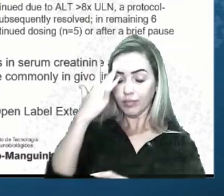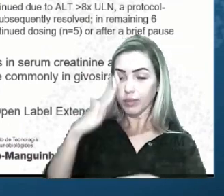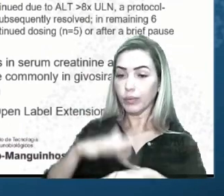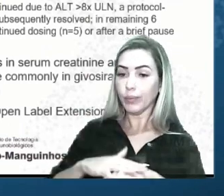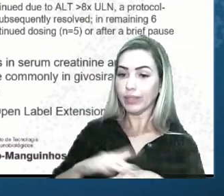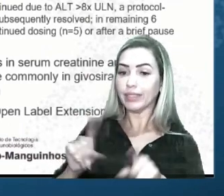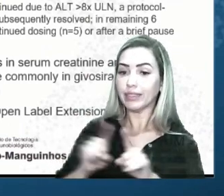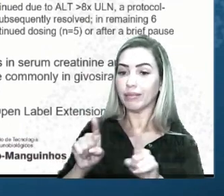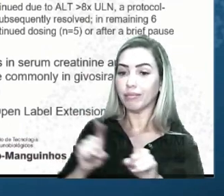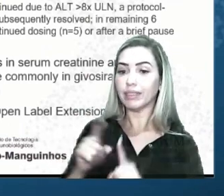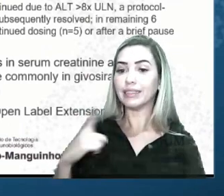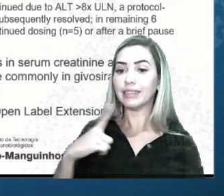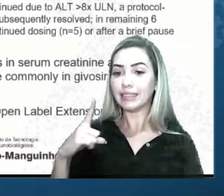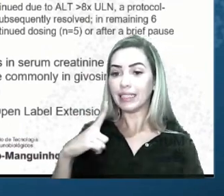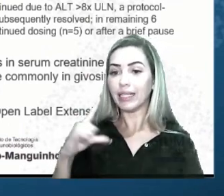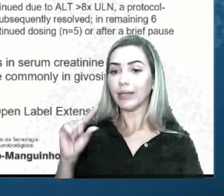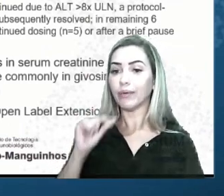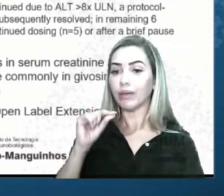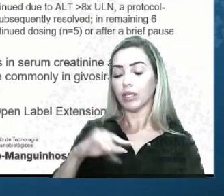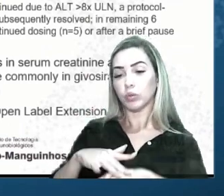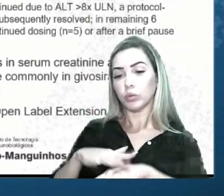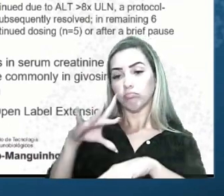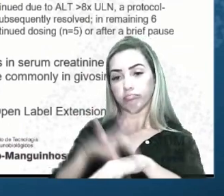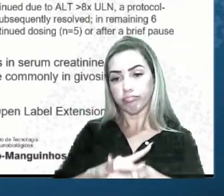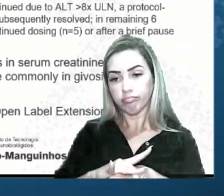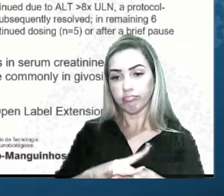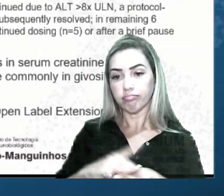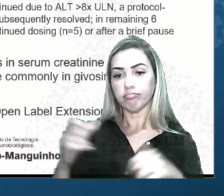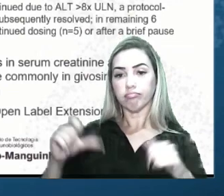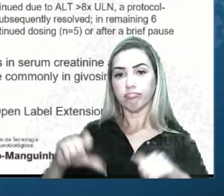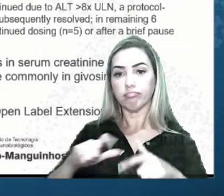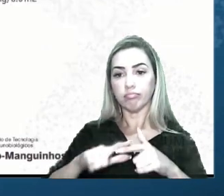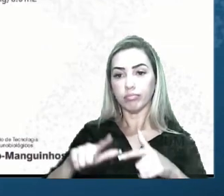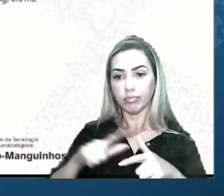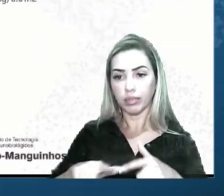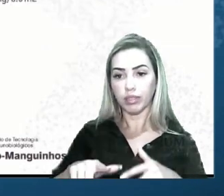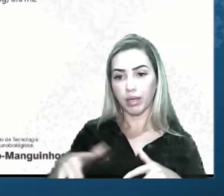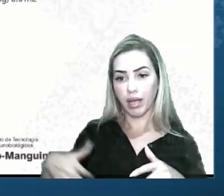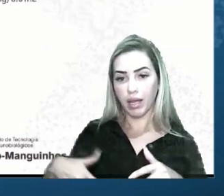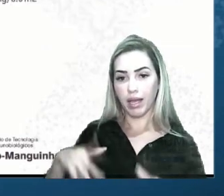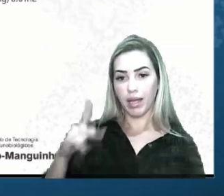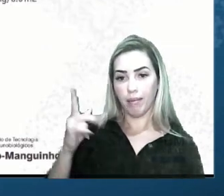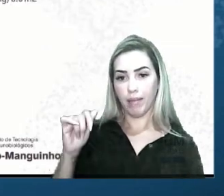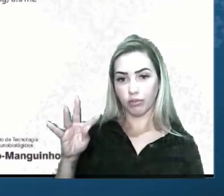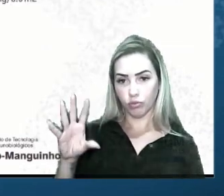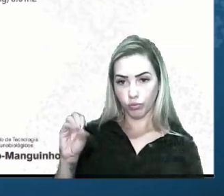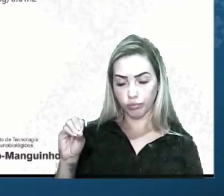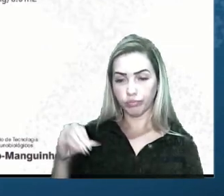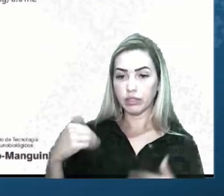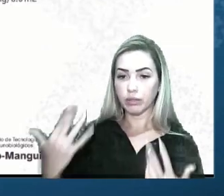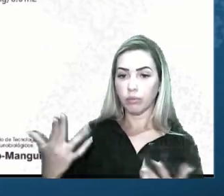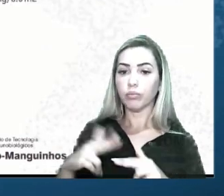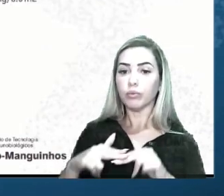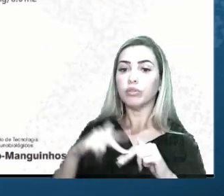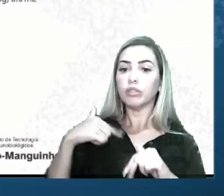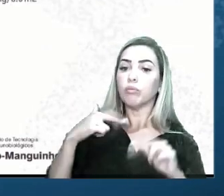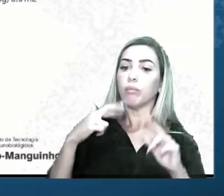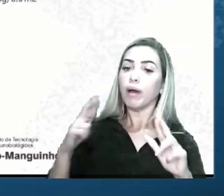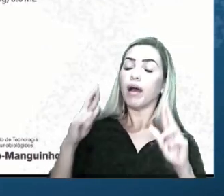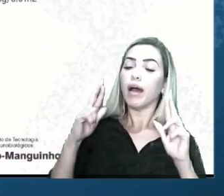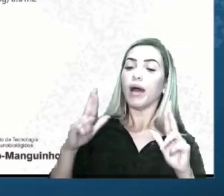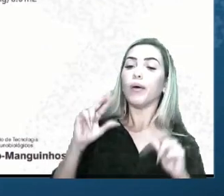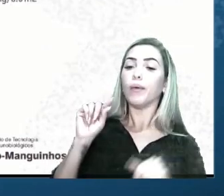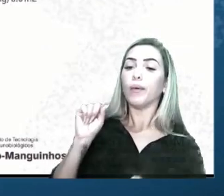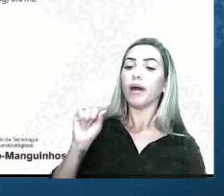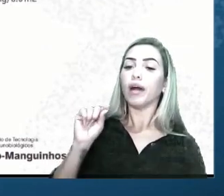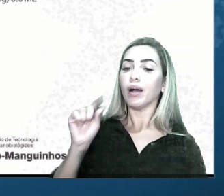também têm comorbidades de natureza hepática. Então, com isso, eu espero que eu